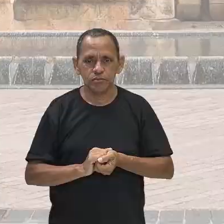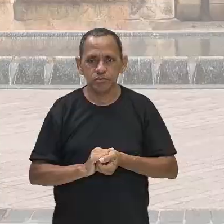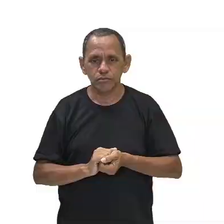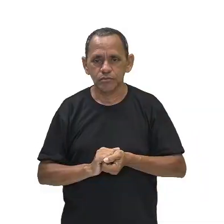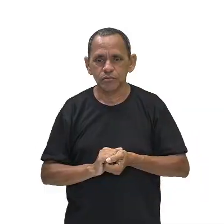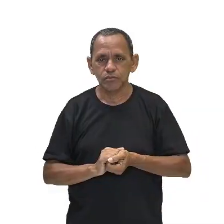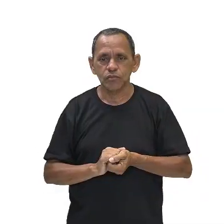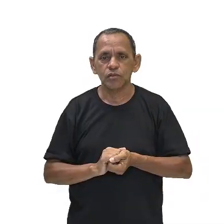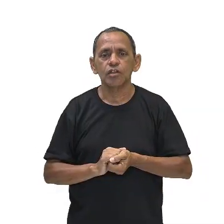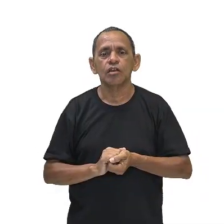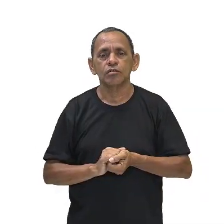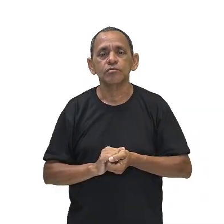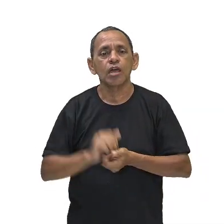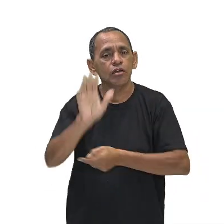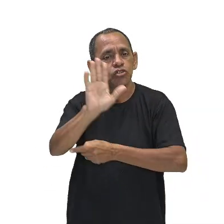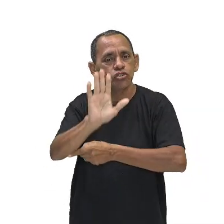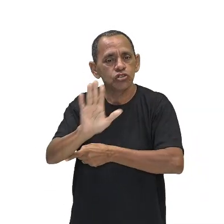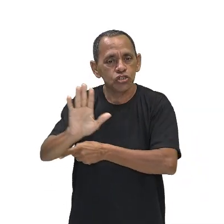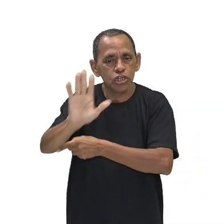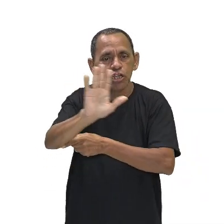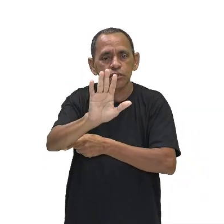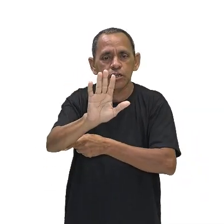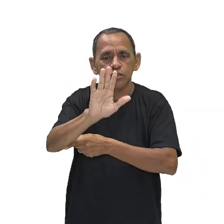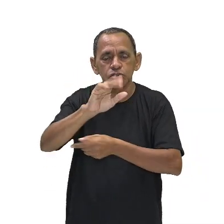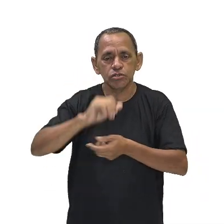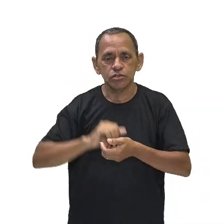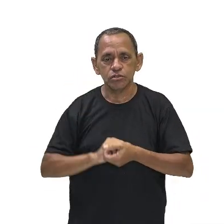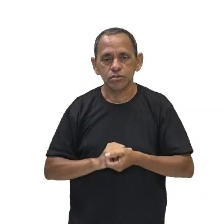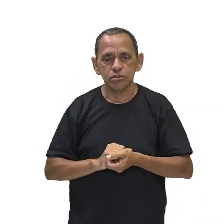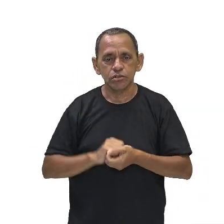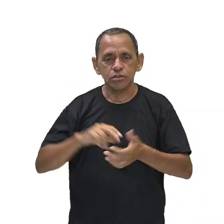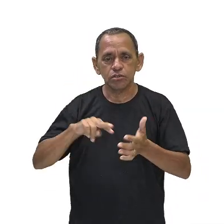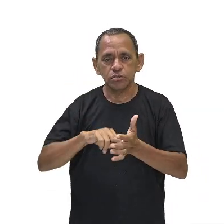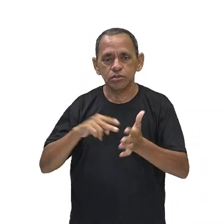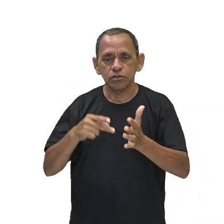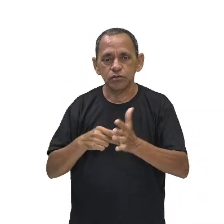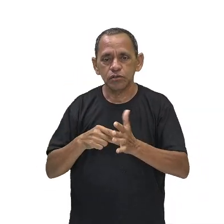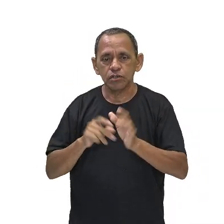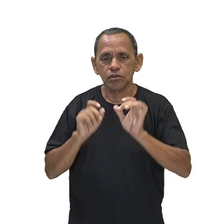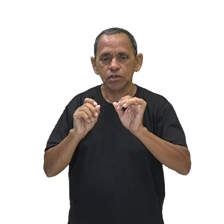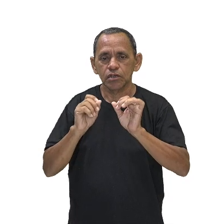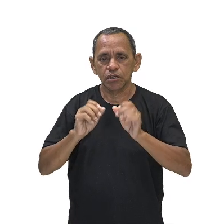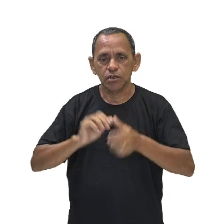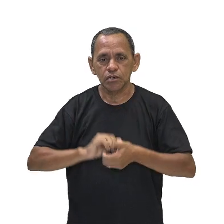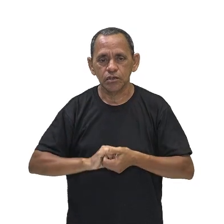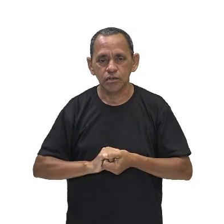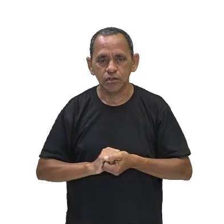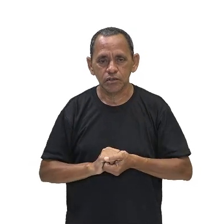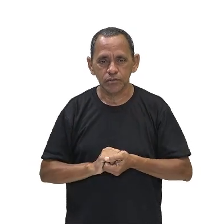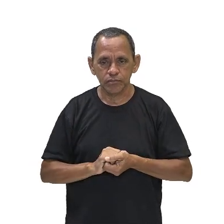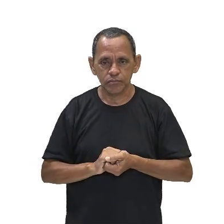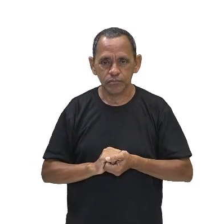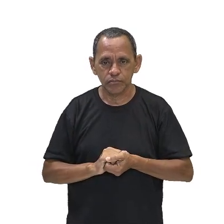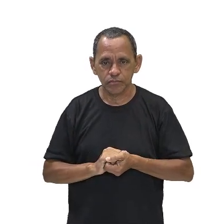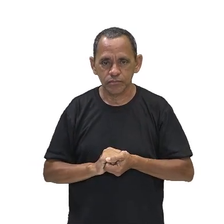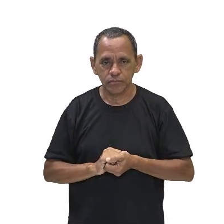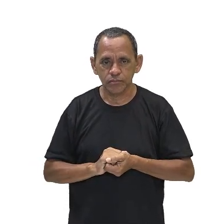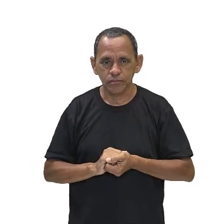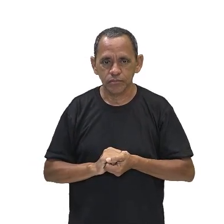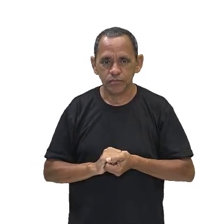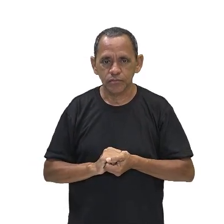a generalidade. O que significa isso? Anotem, não esqueçam,